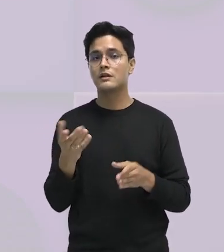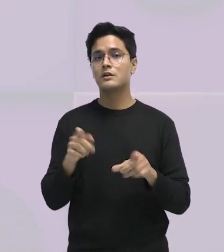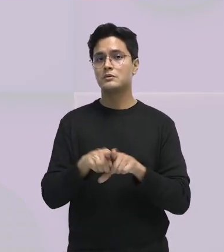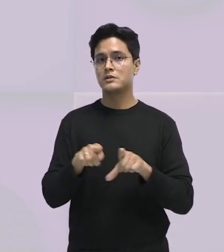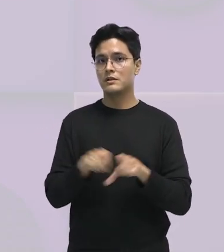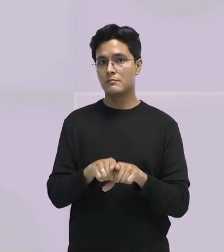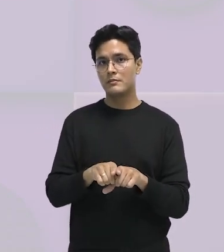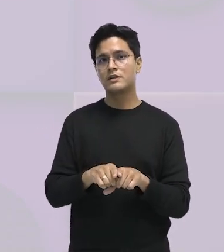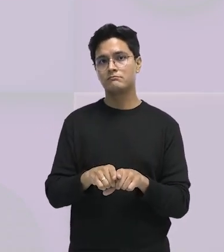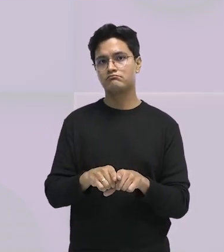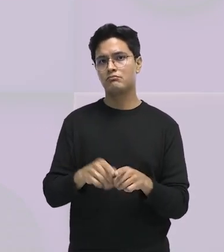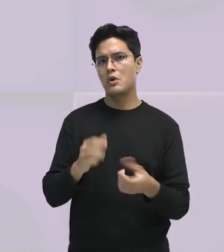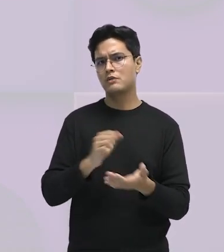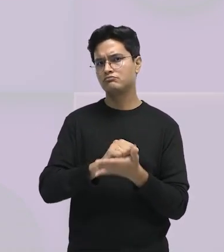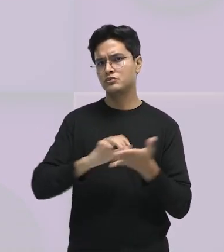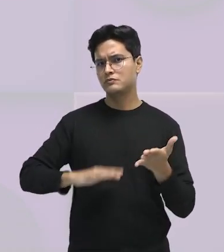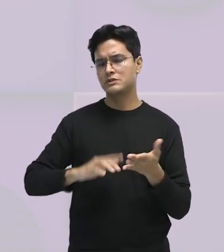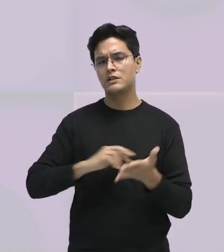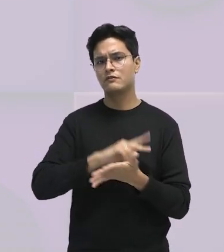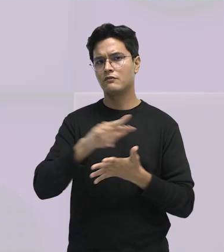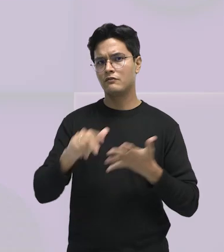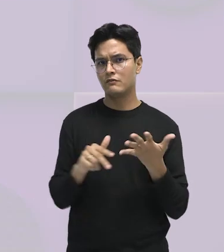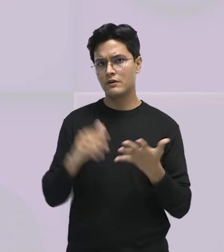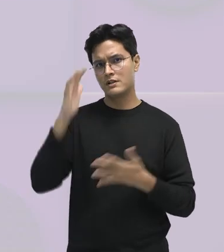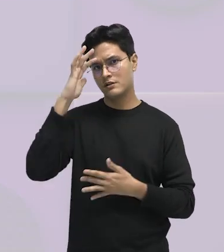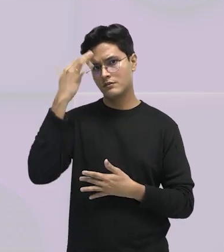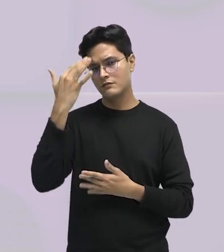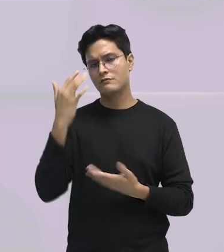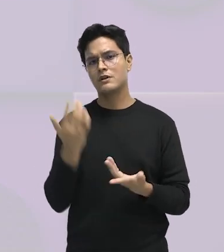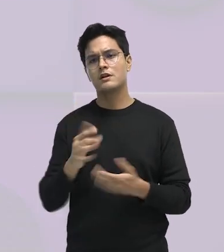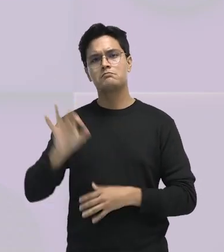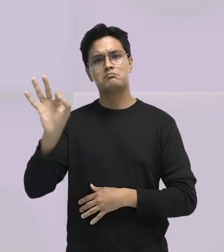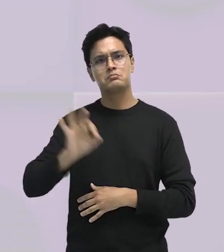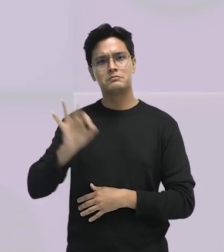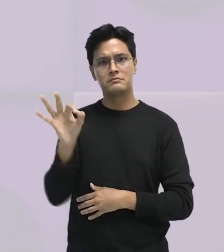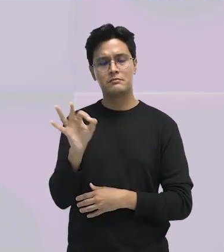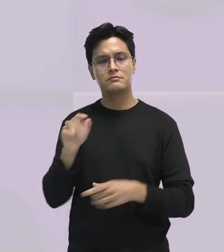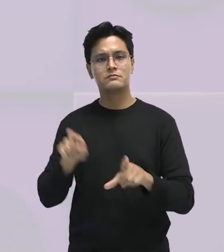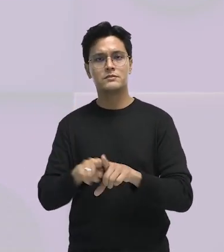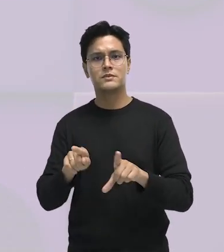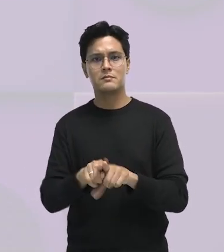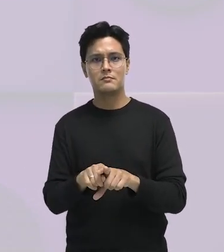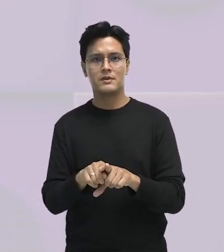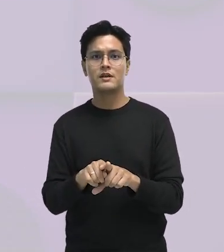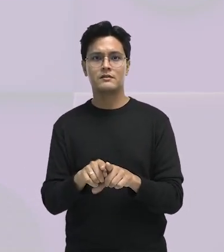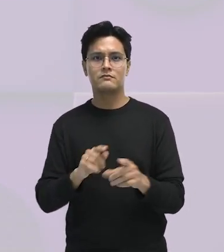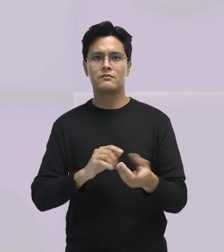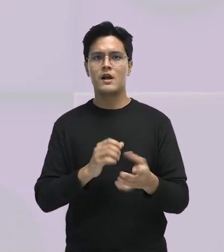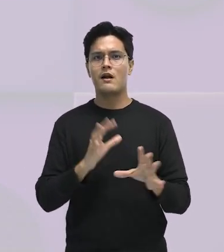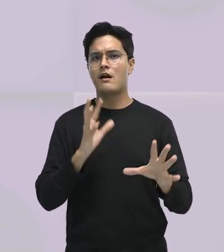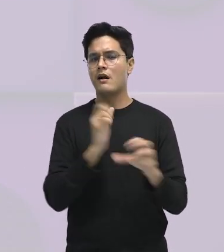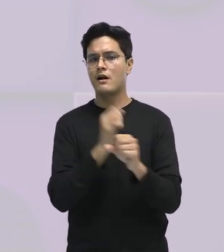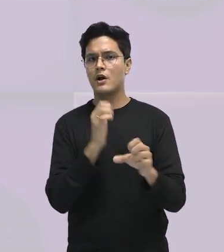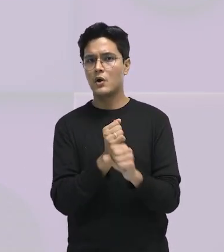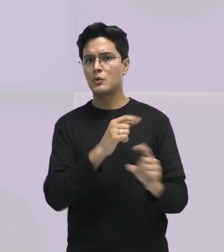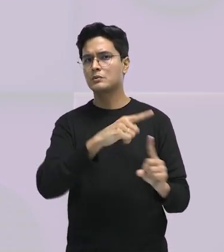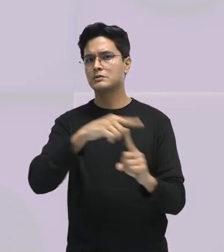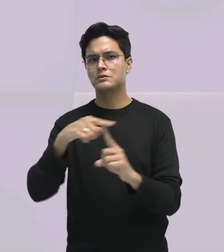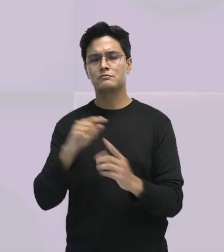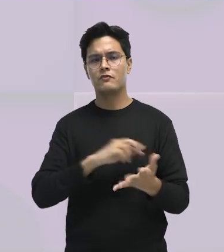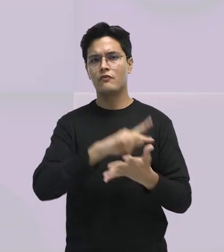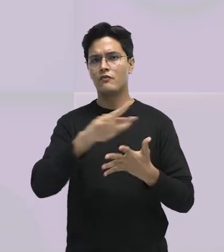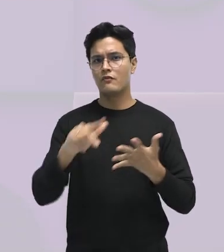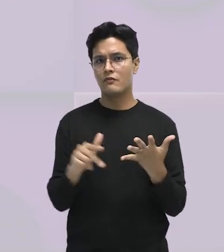vários exercícios, né? Trabalhamos porcentagem, vimos diversos cálculos